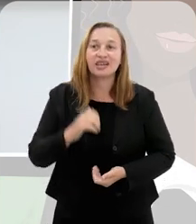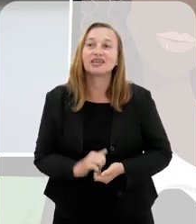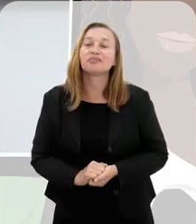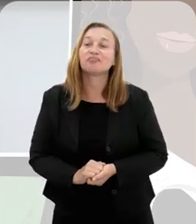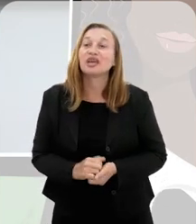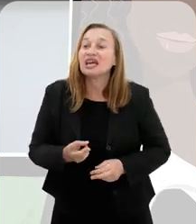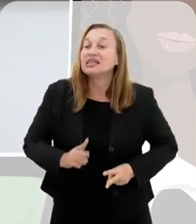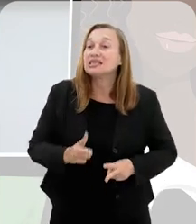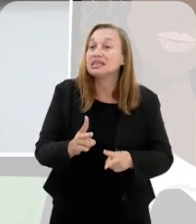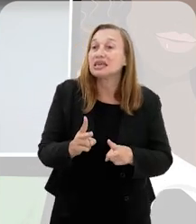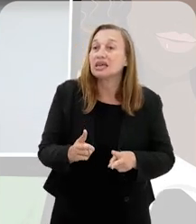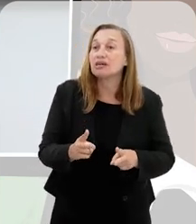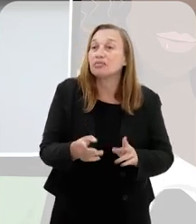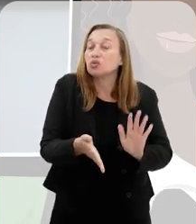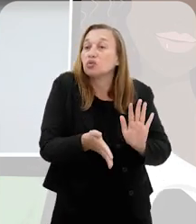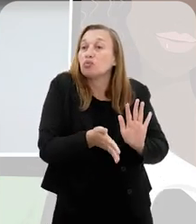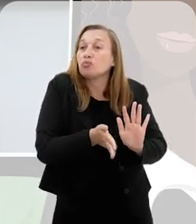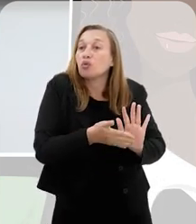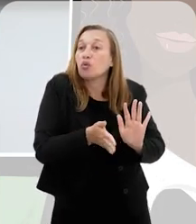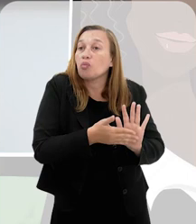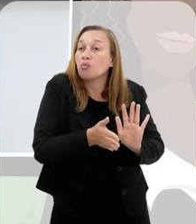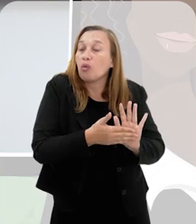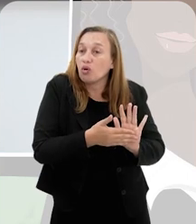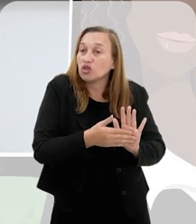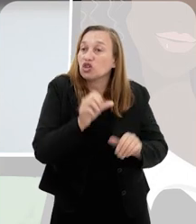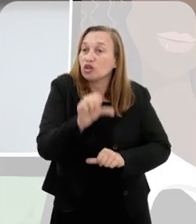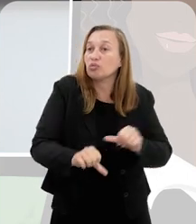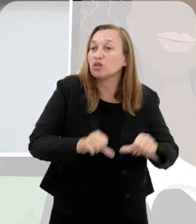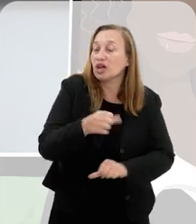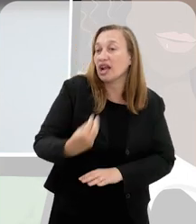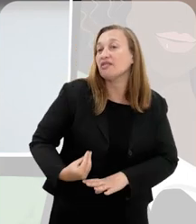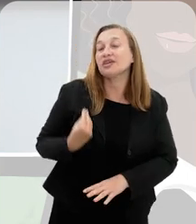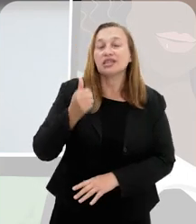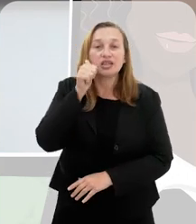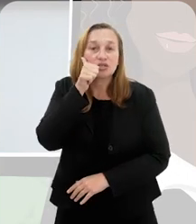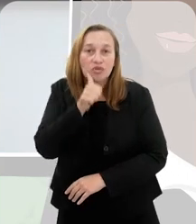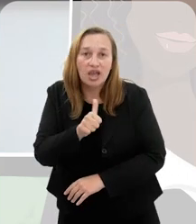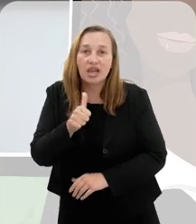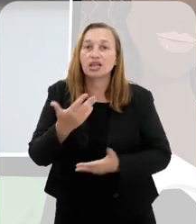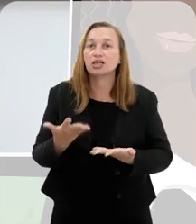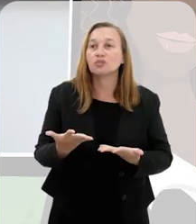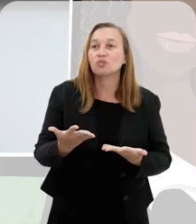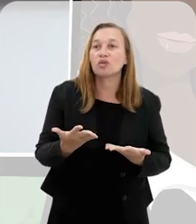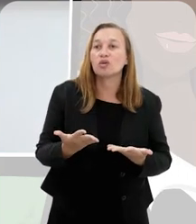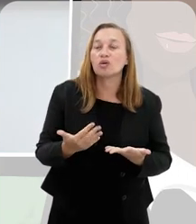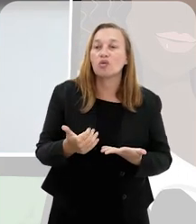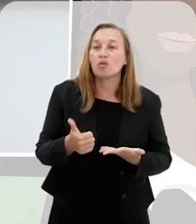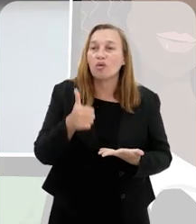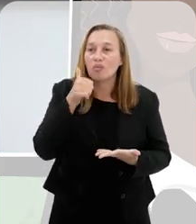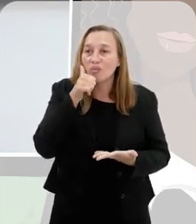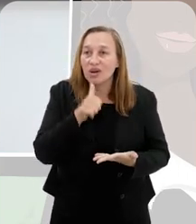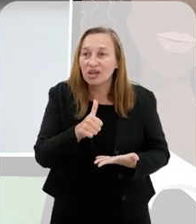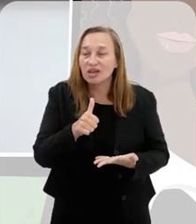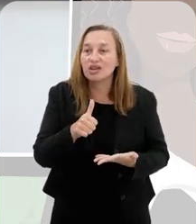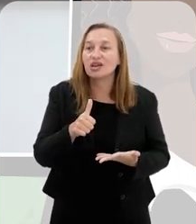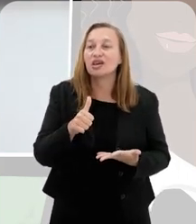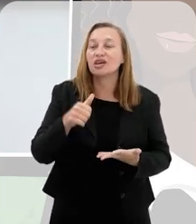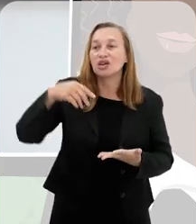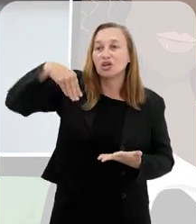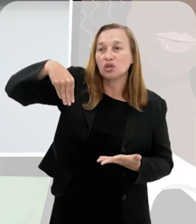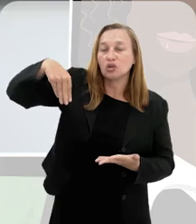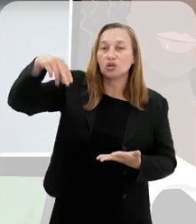negra, uma mulher que sempre apresentou proposições que mudaram efetivamente a vida das mulheres, uma mulher que